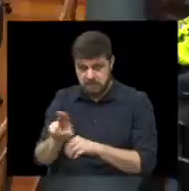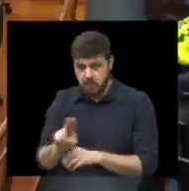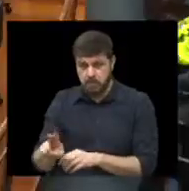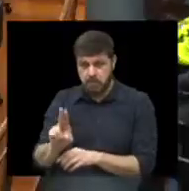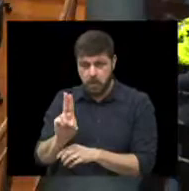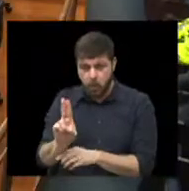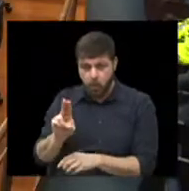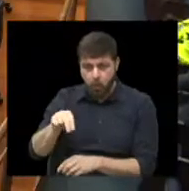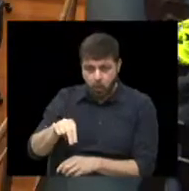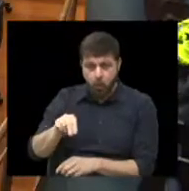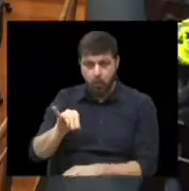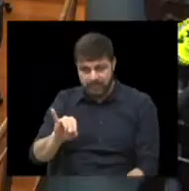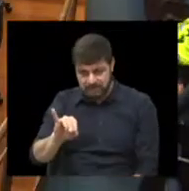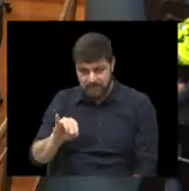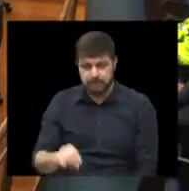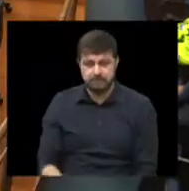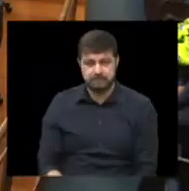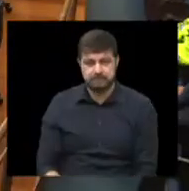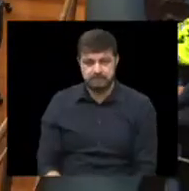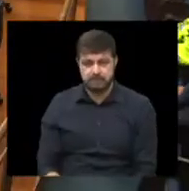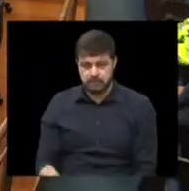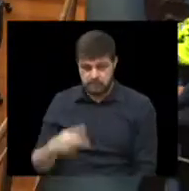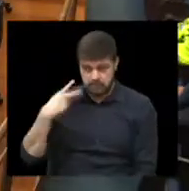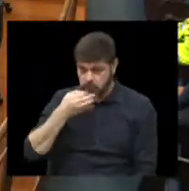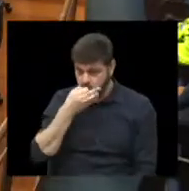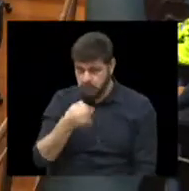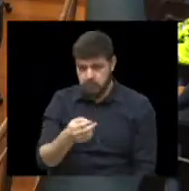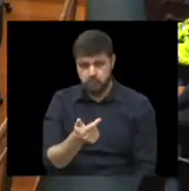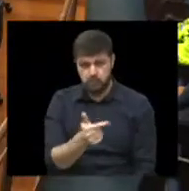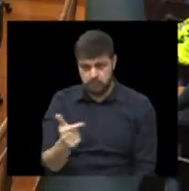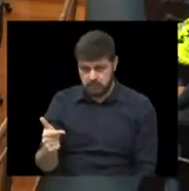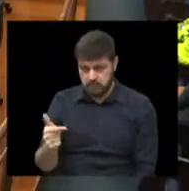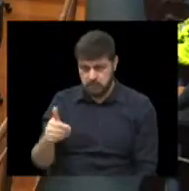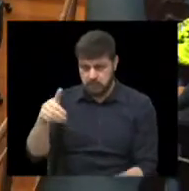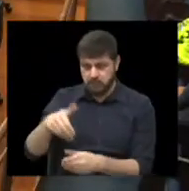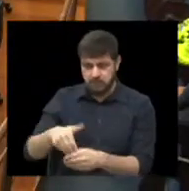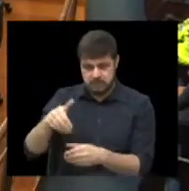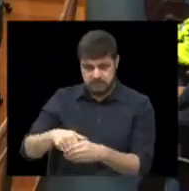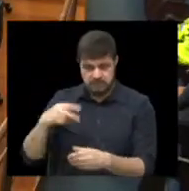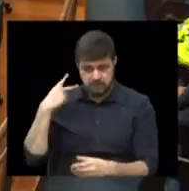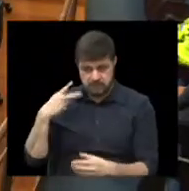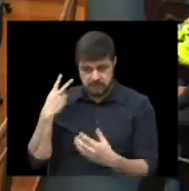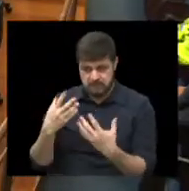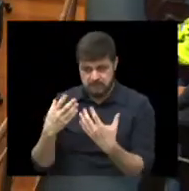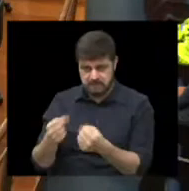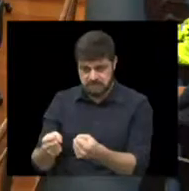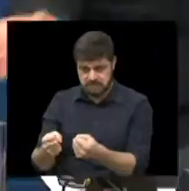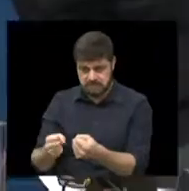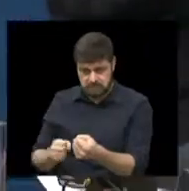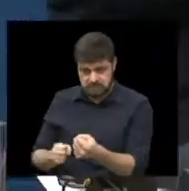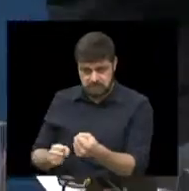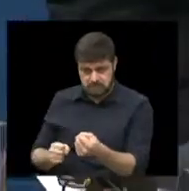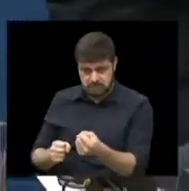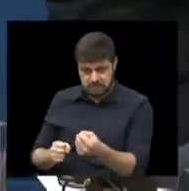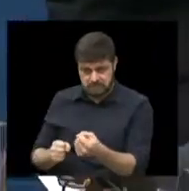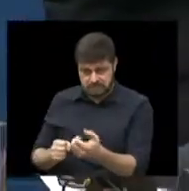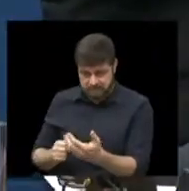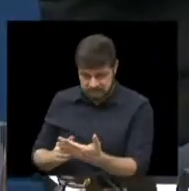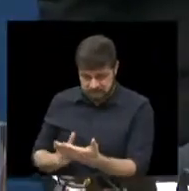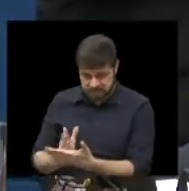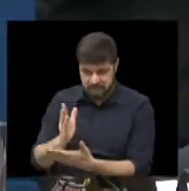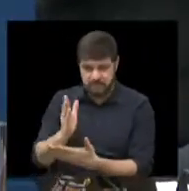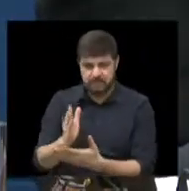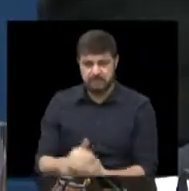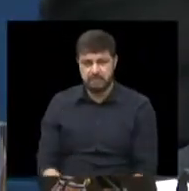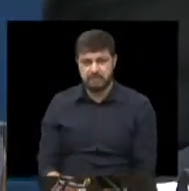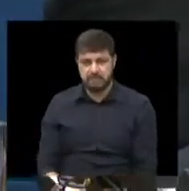entra em discussão. Não havendo vereador a discutir, requerimento vai à votação. Senhor presidente, requerimento... Vereadores favoráveis permanecem como